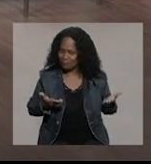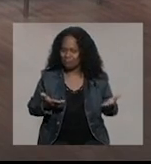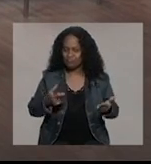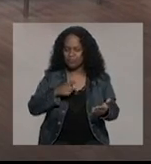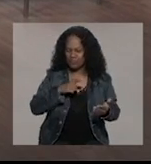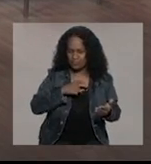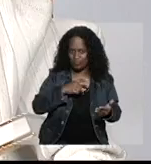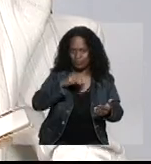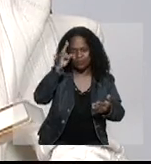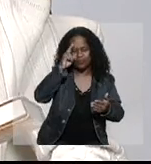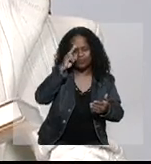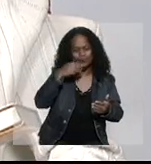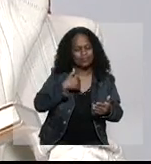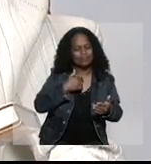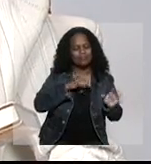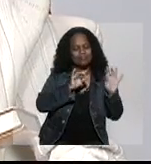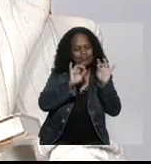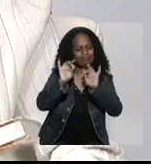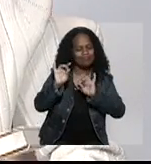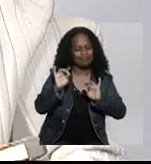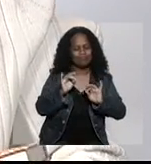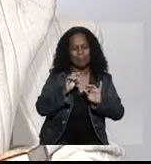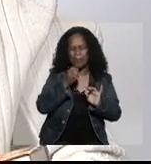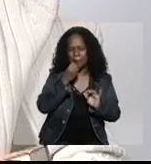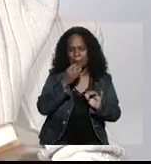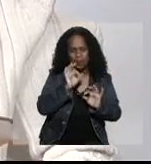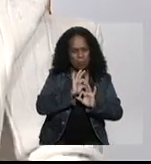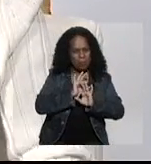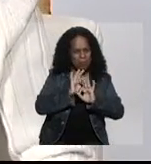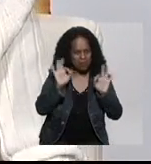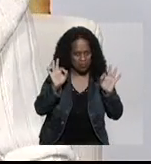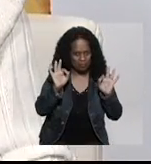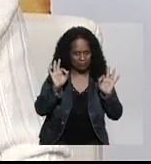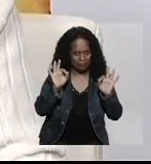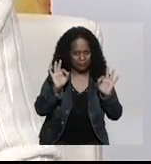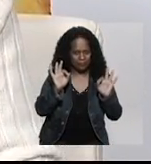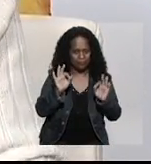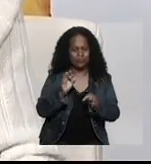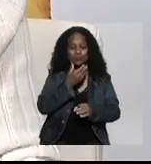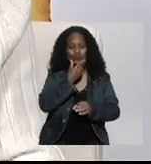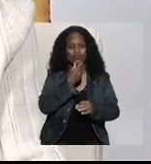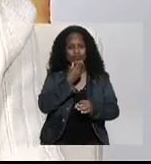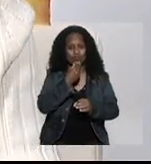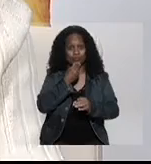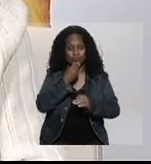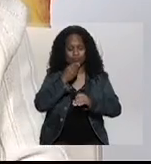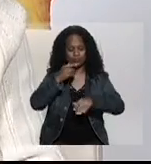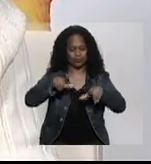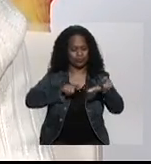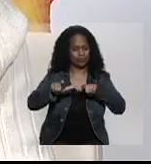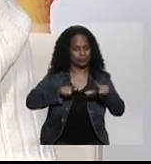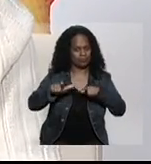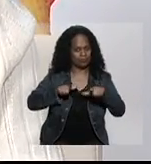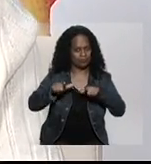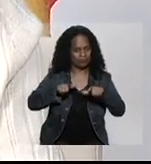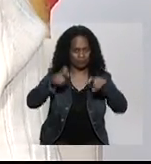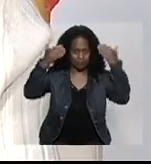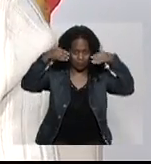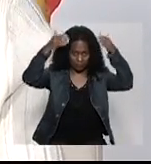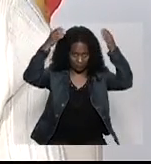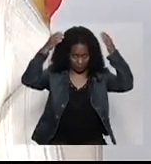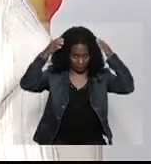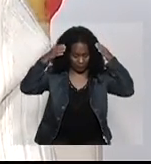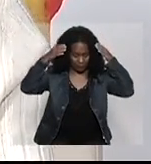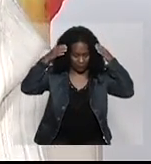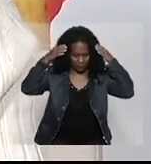um conto que eu acho muito especial, que é o Fiel Dom João, que era um serviçal do rei, e